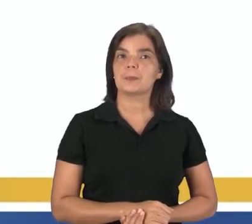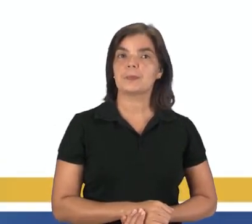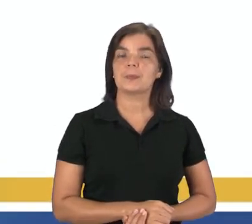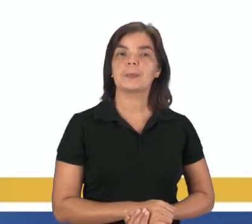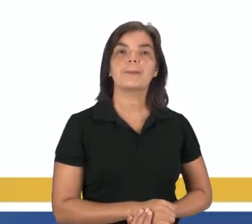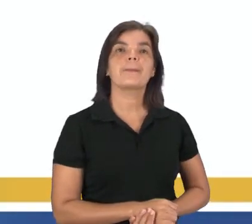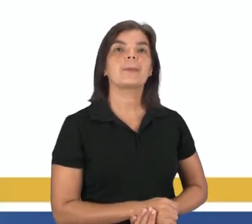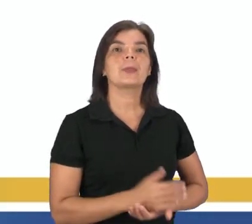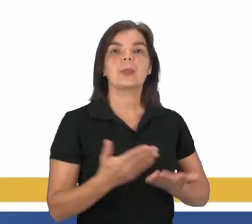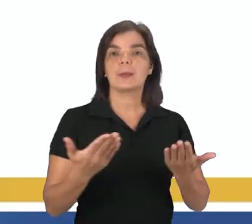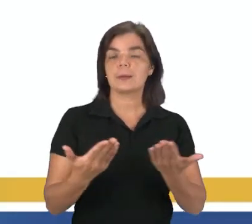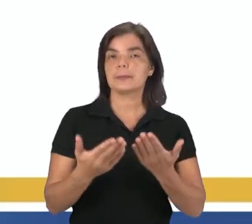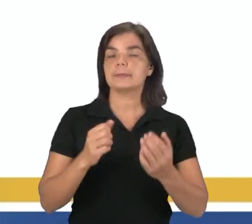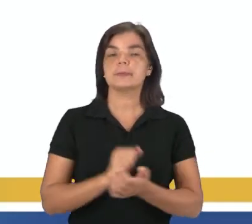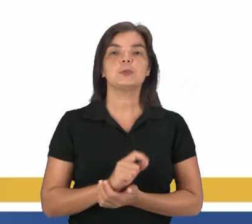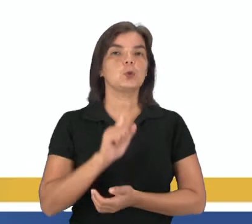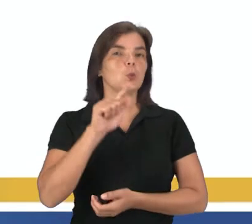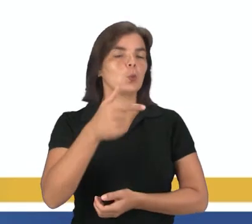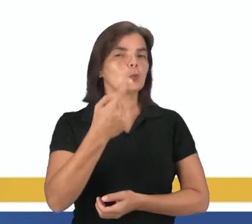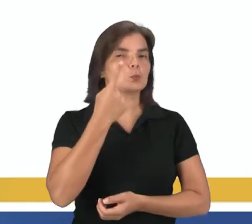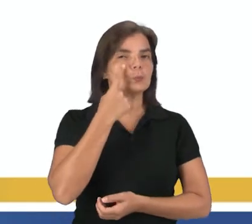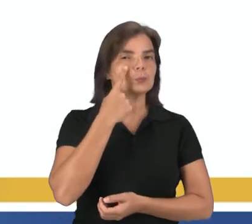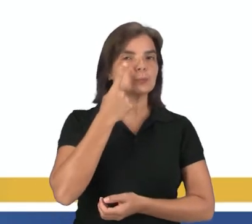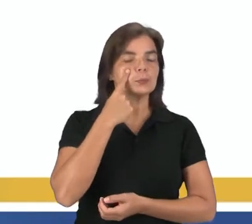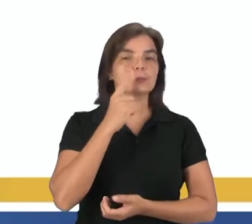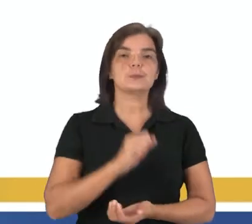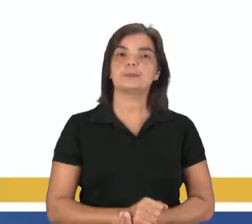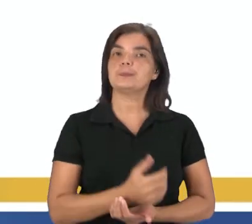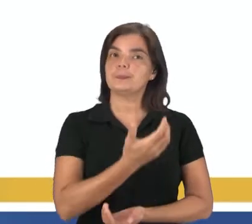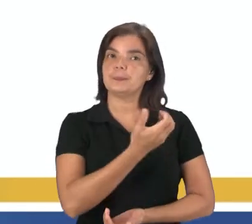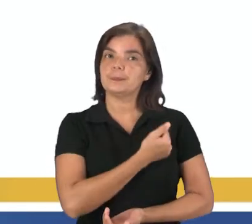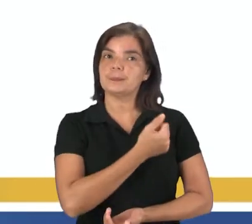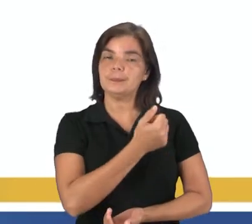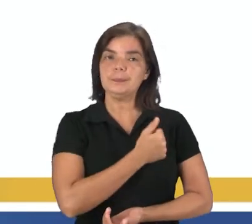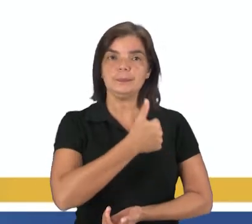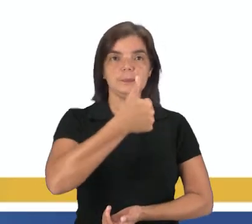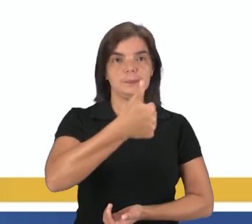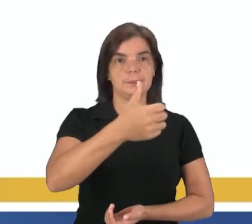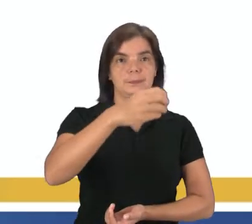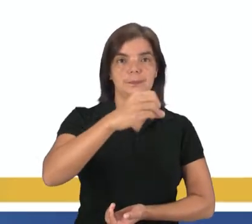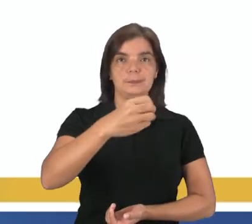ficou, Agora, vamos analisar mais um número. Aí, eu tenho